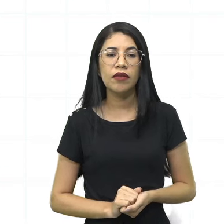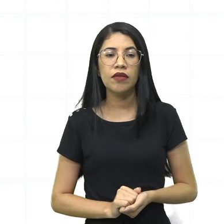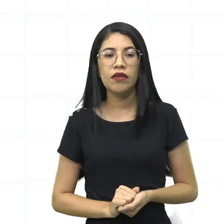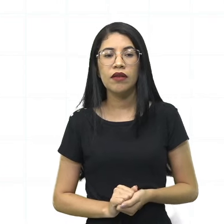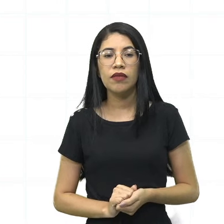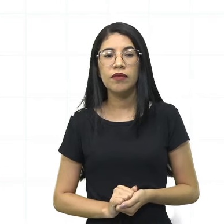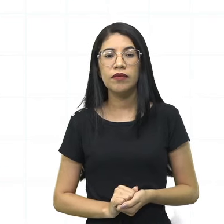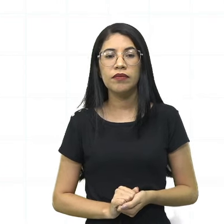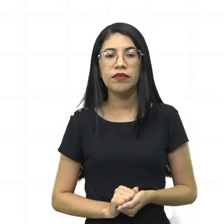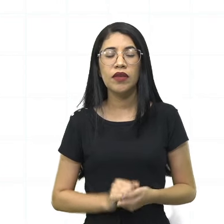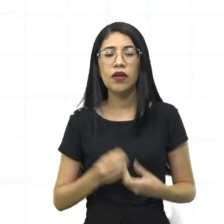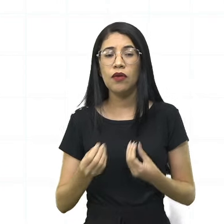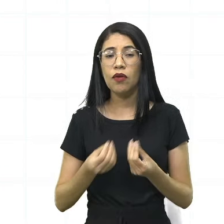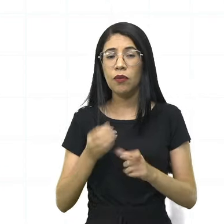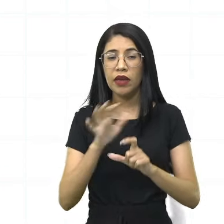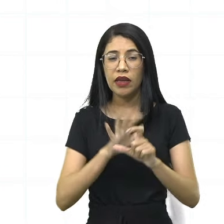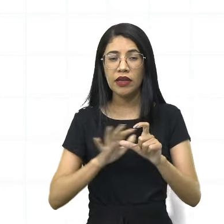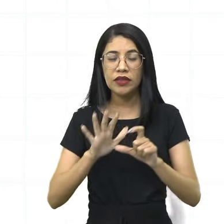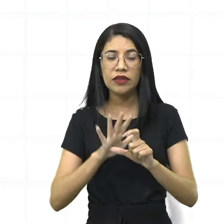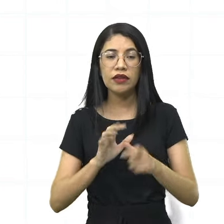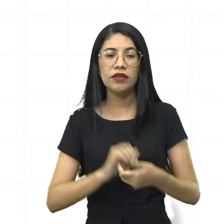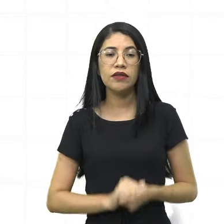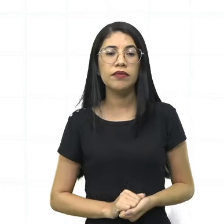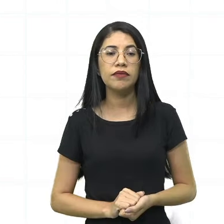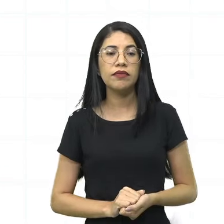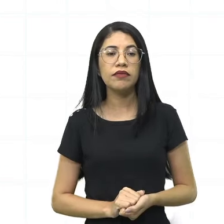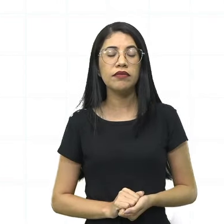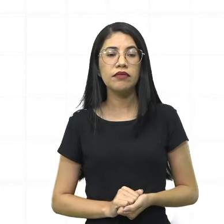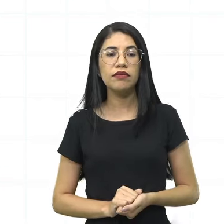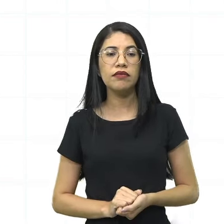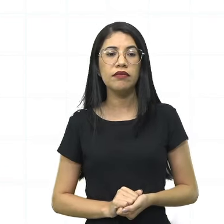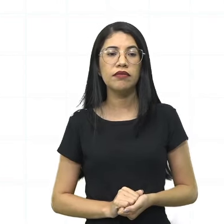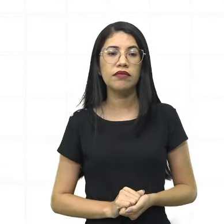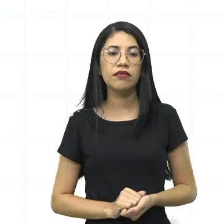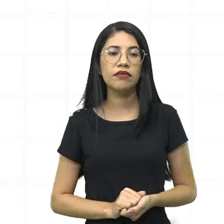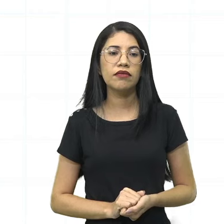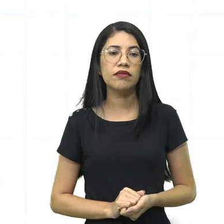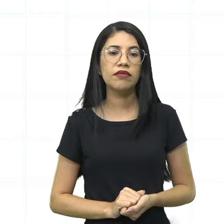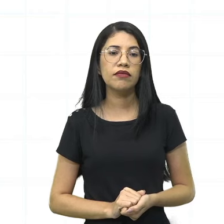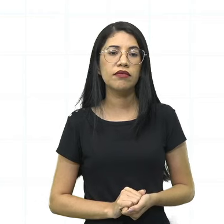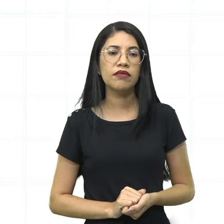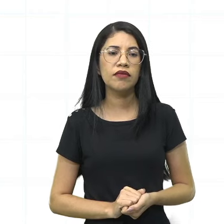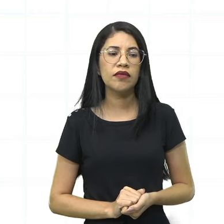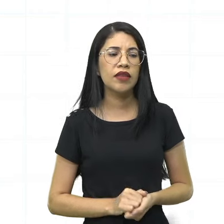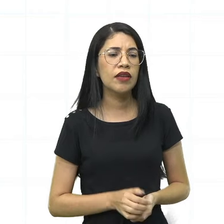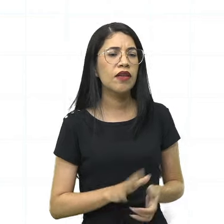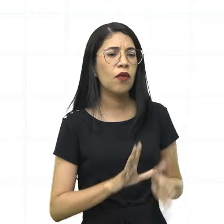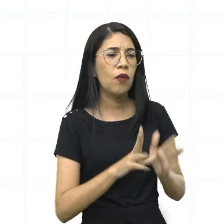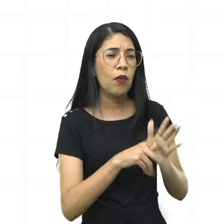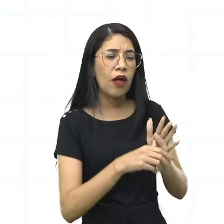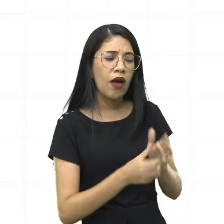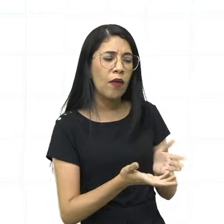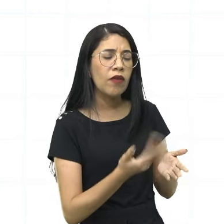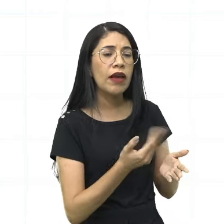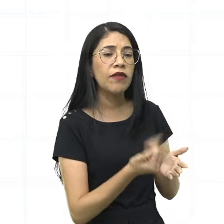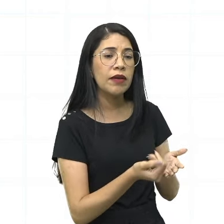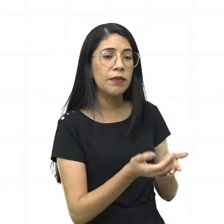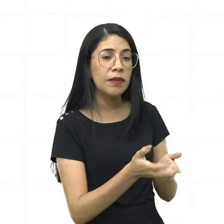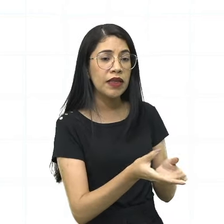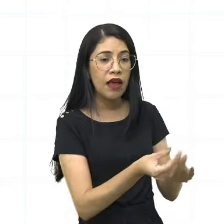que eu estou falando para vocês. passa logo tudo o que